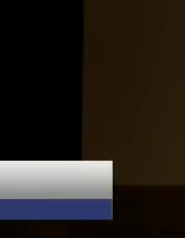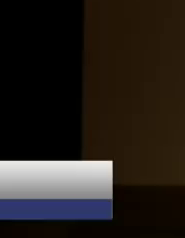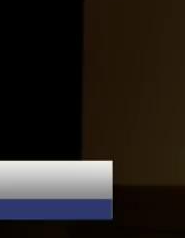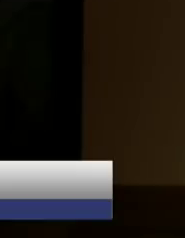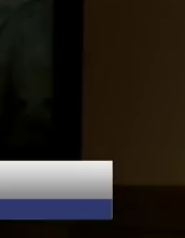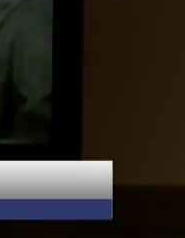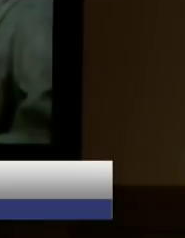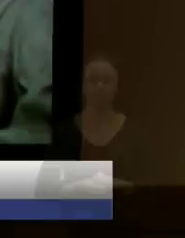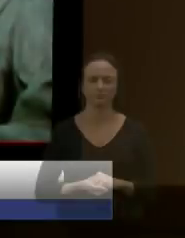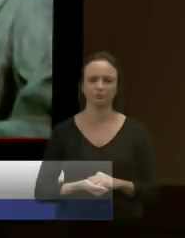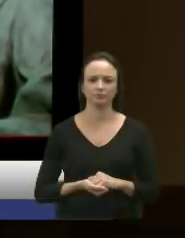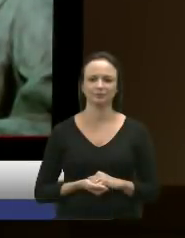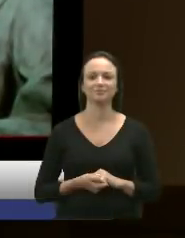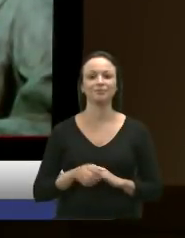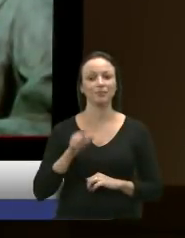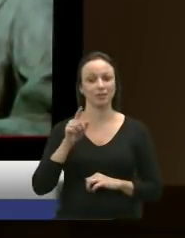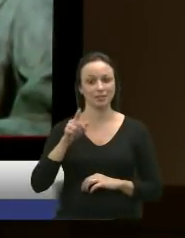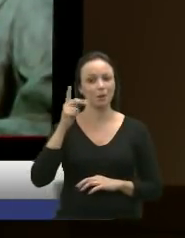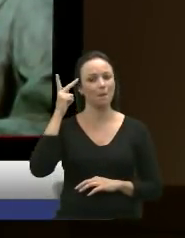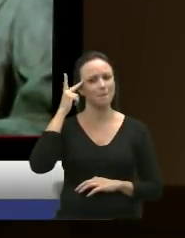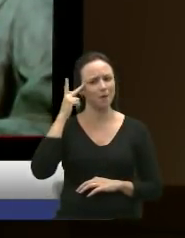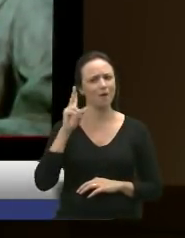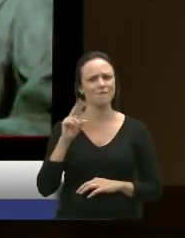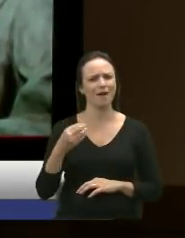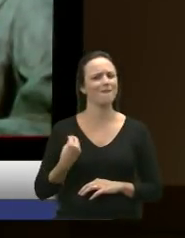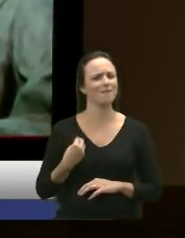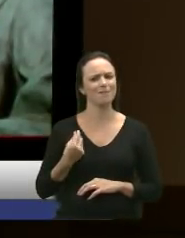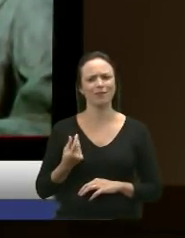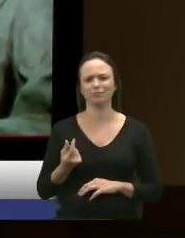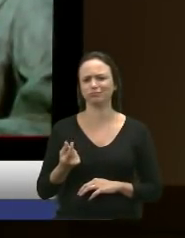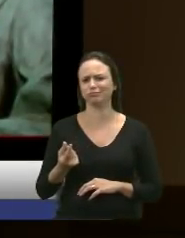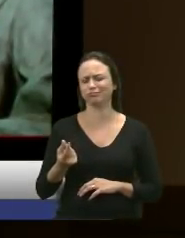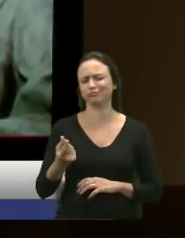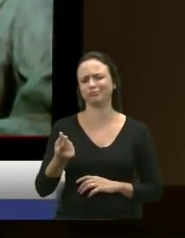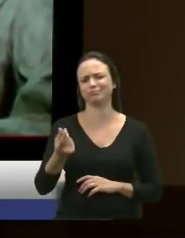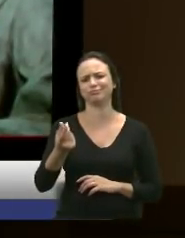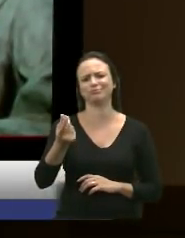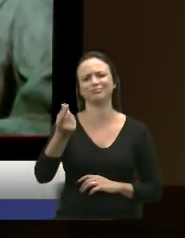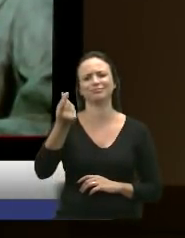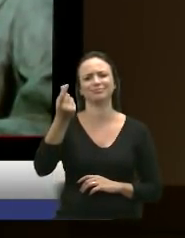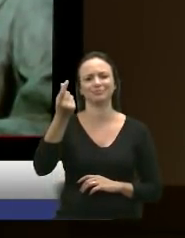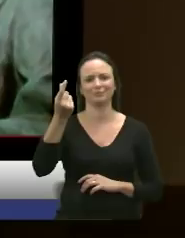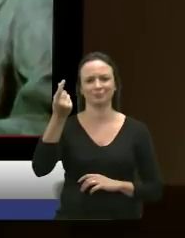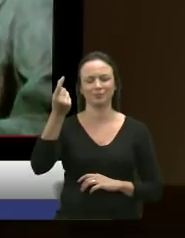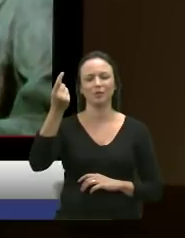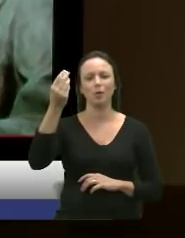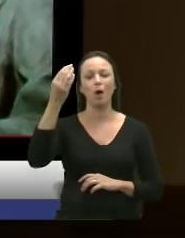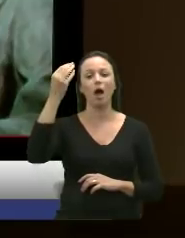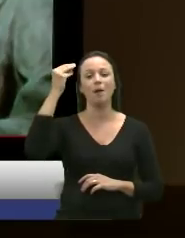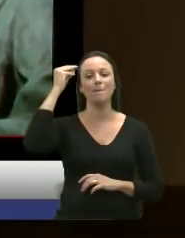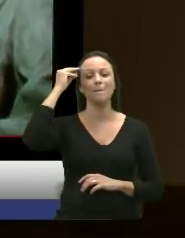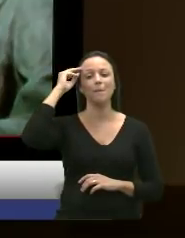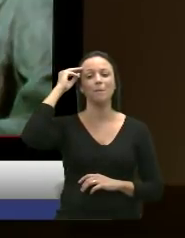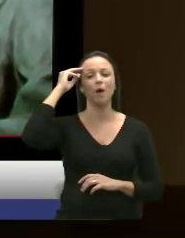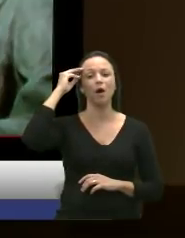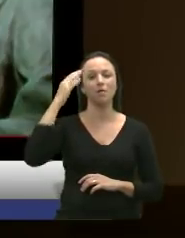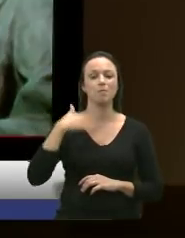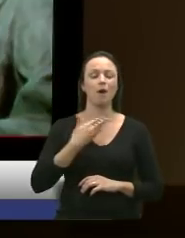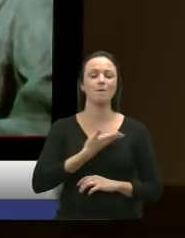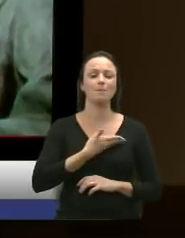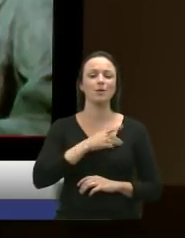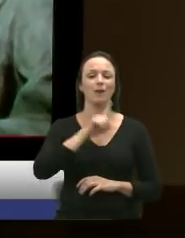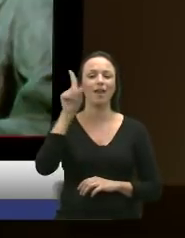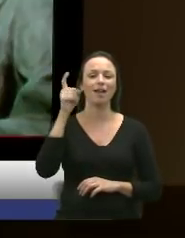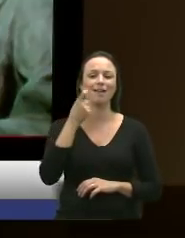E esse São Paulo há de viver ainda por muito tempo, como a memória do meu amigo lá de Campinas.